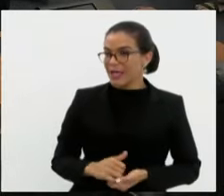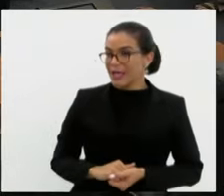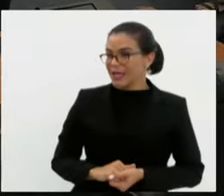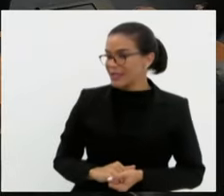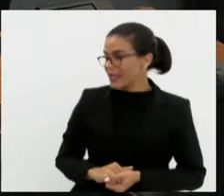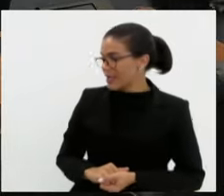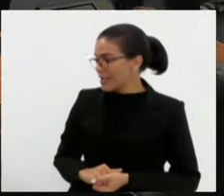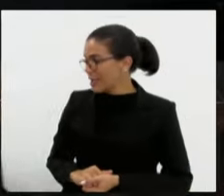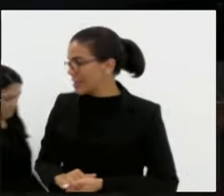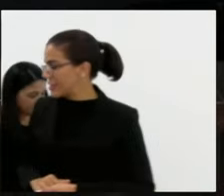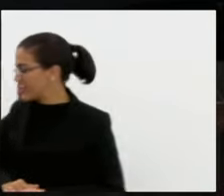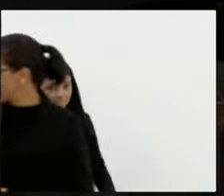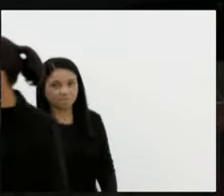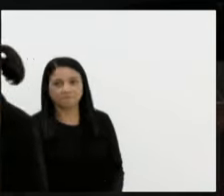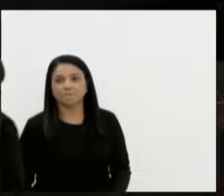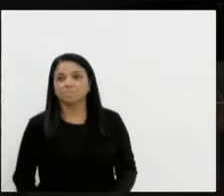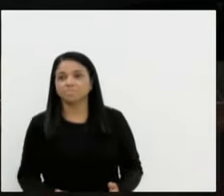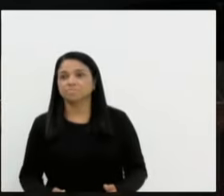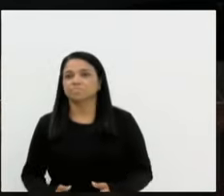Para a declaração de voto, presidente.